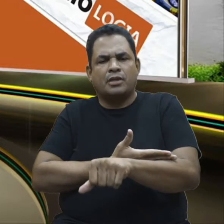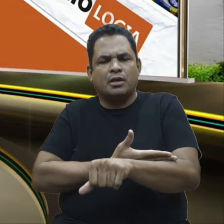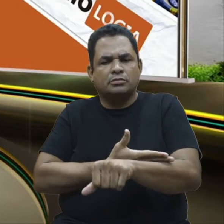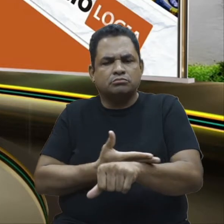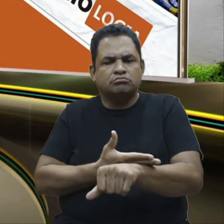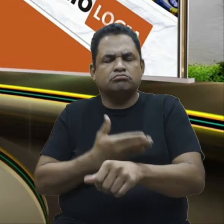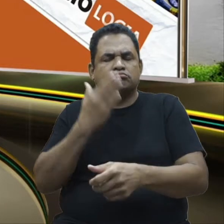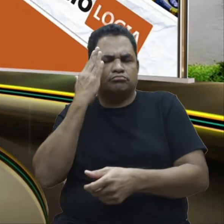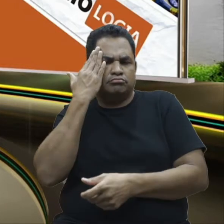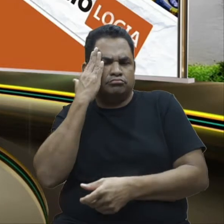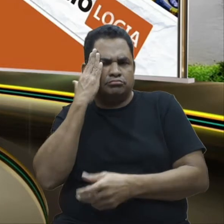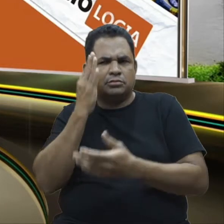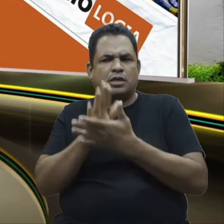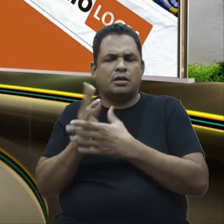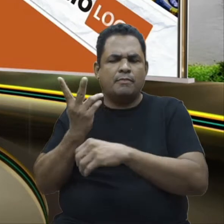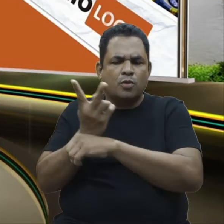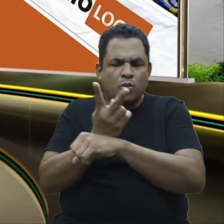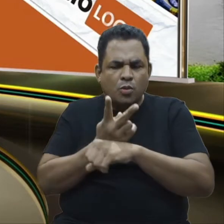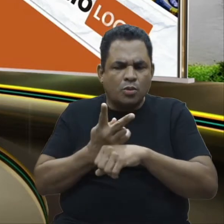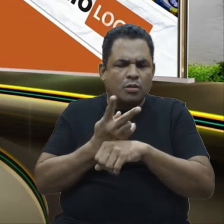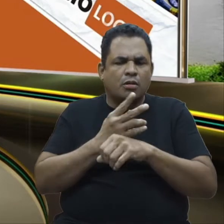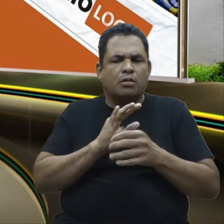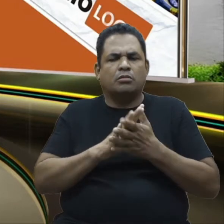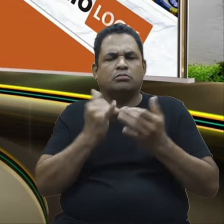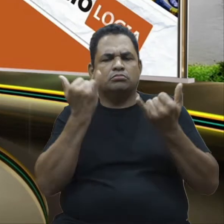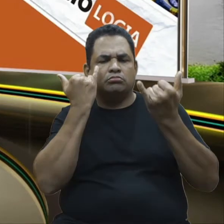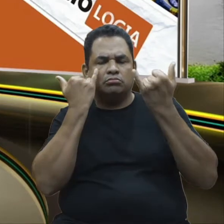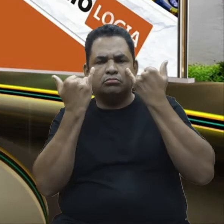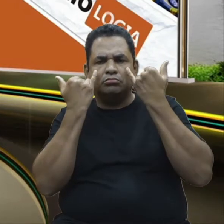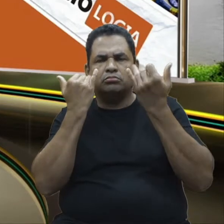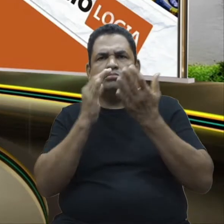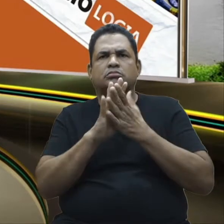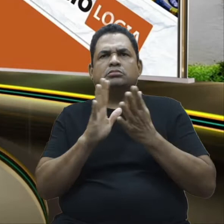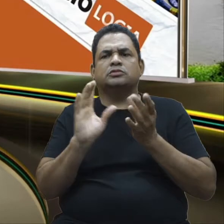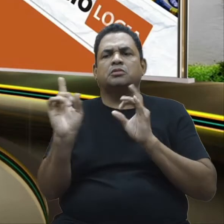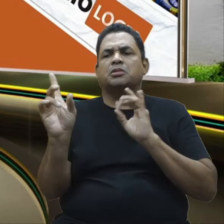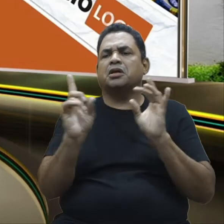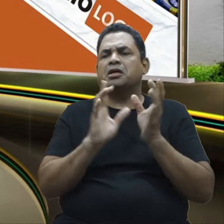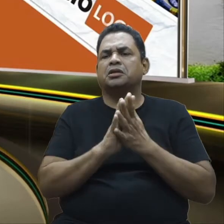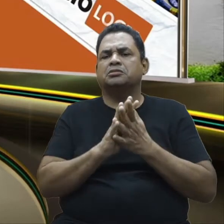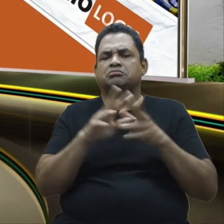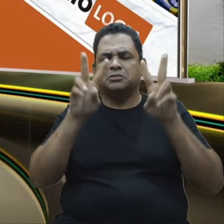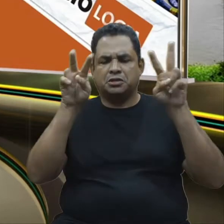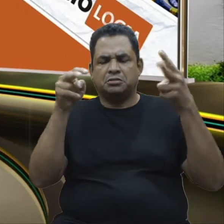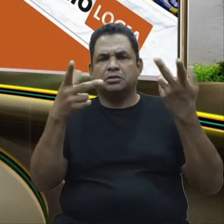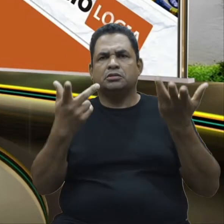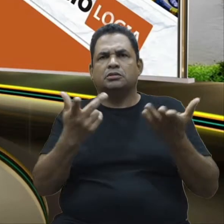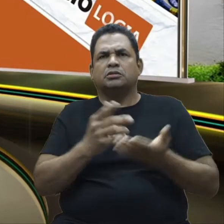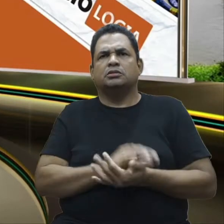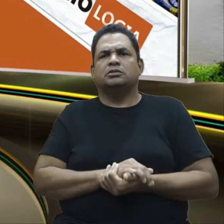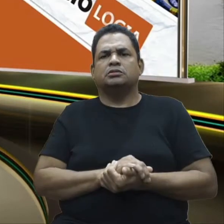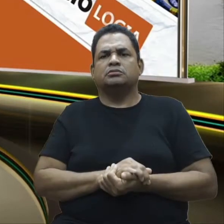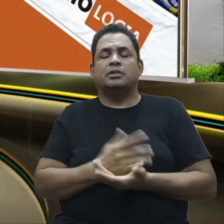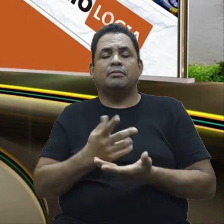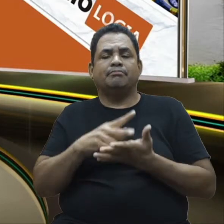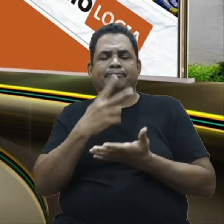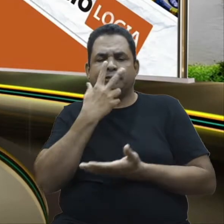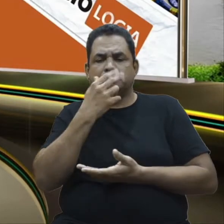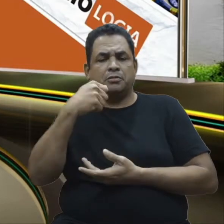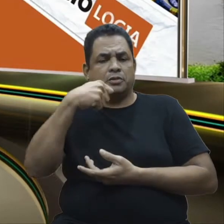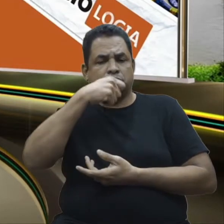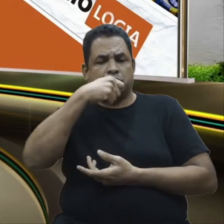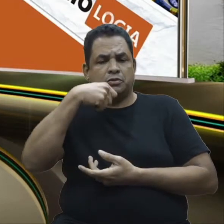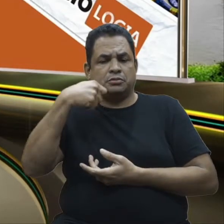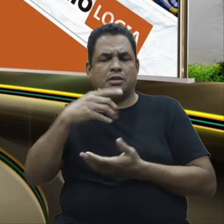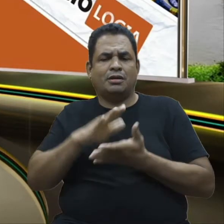mais, de buscar informações sobre determinado assunto. É como escovar dente, entendeu? Ah, eu não